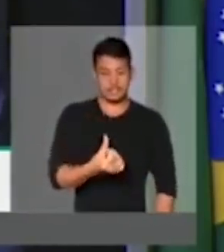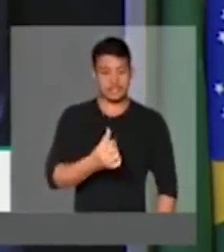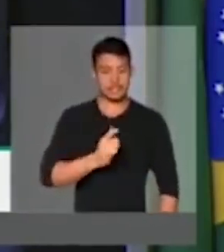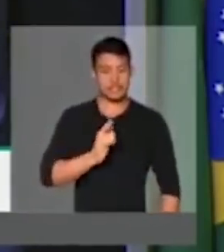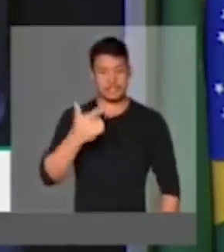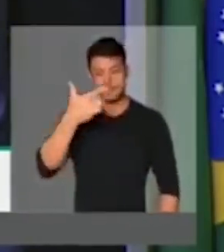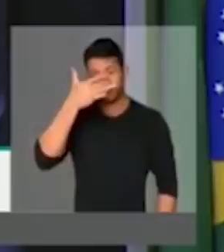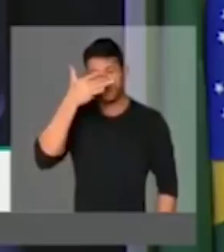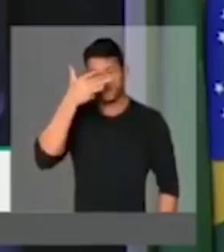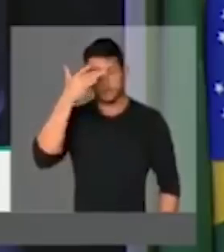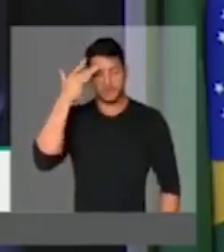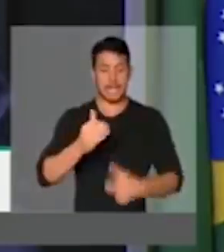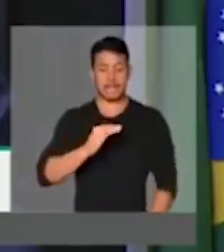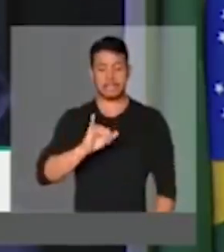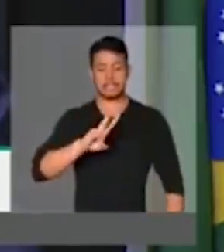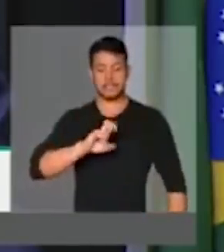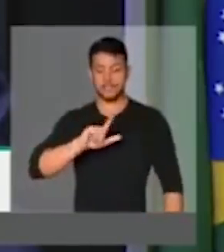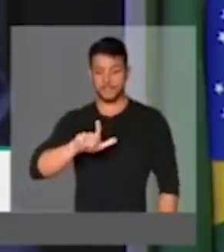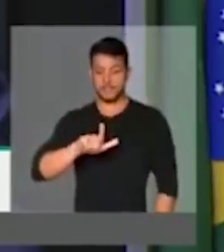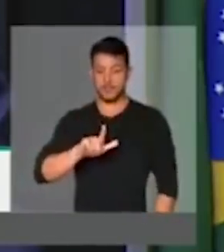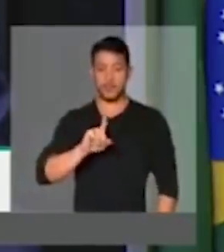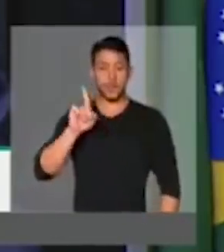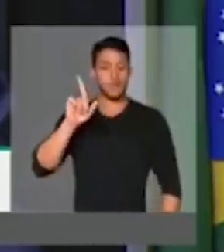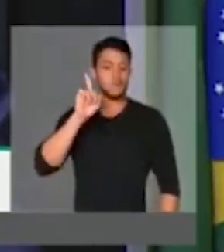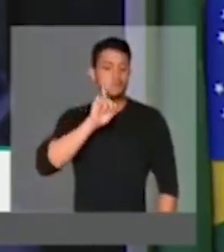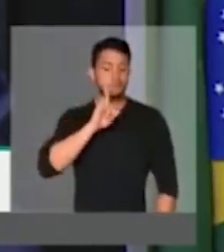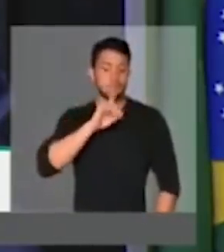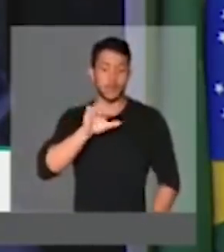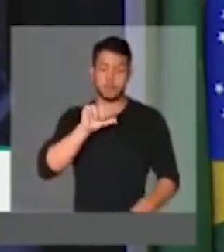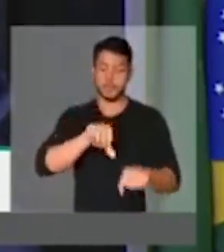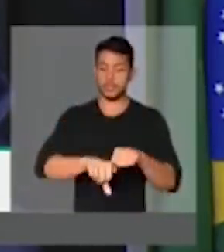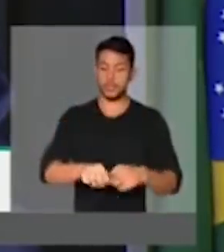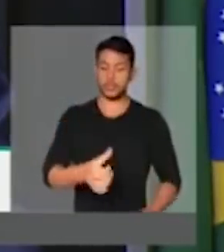brasileiros assassinados. E de todos esses homicídios,